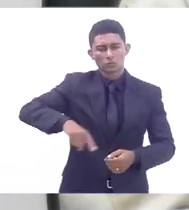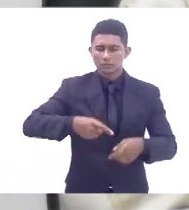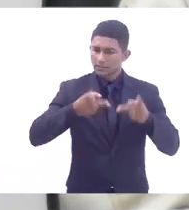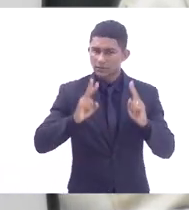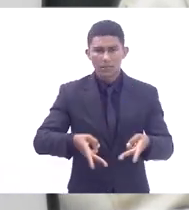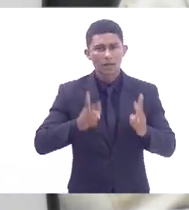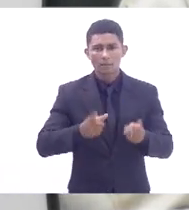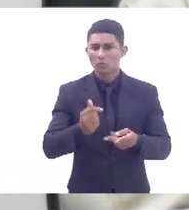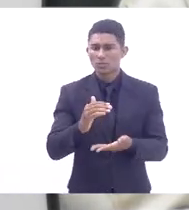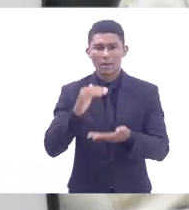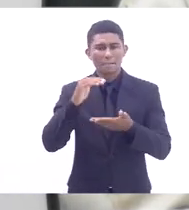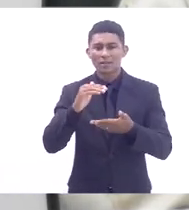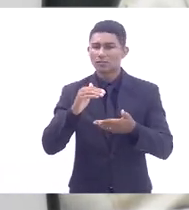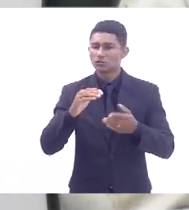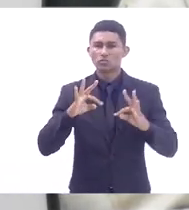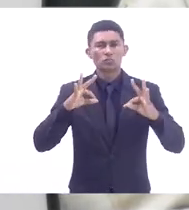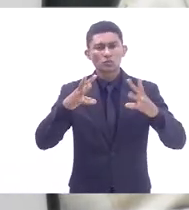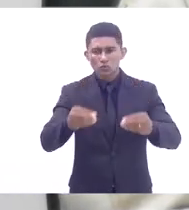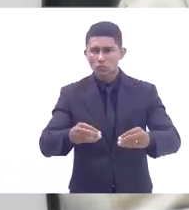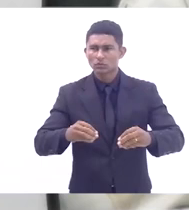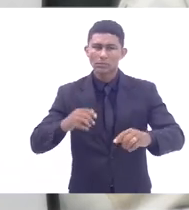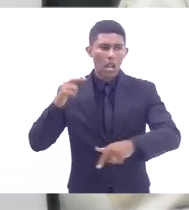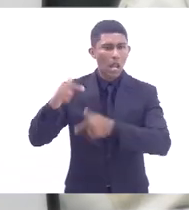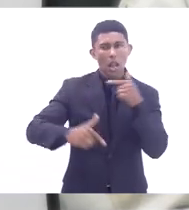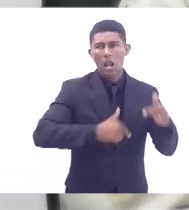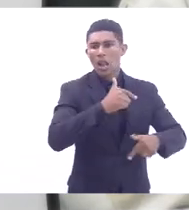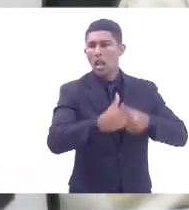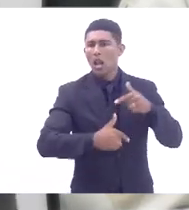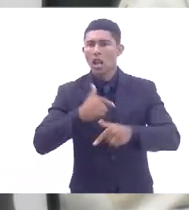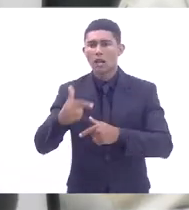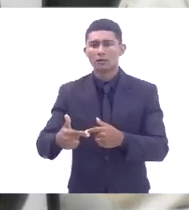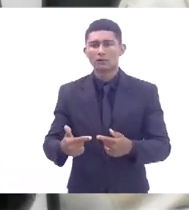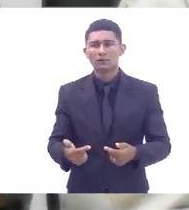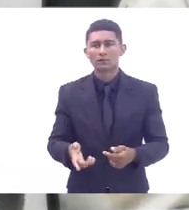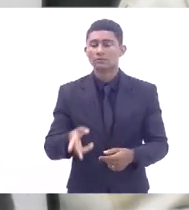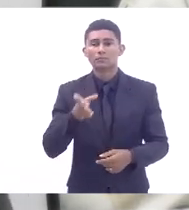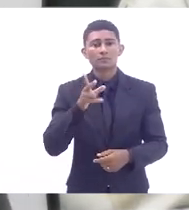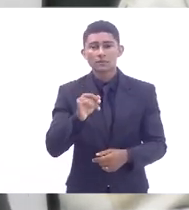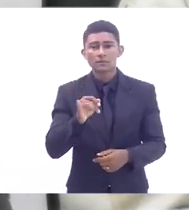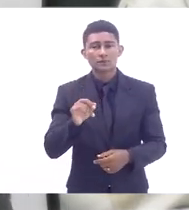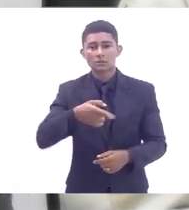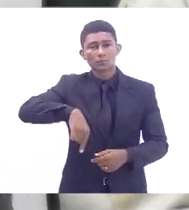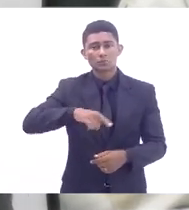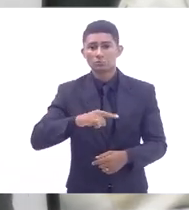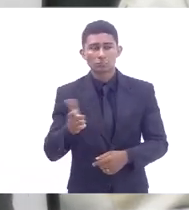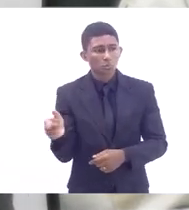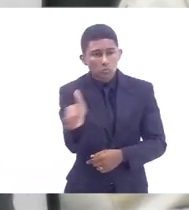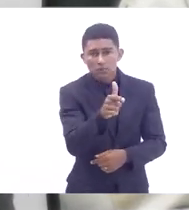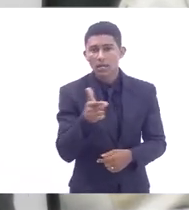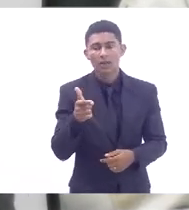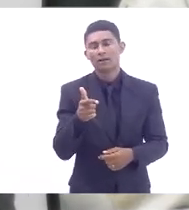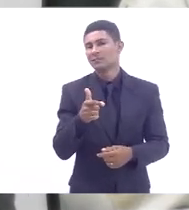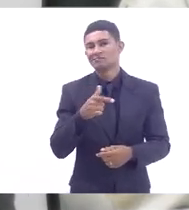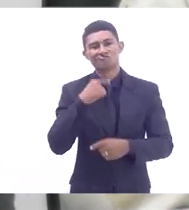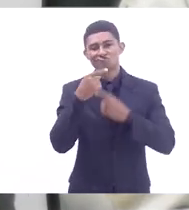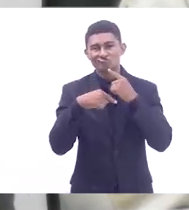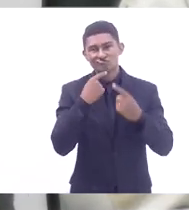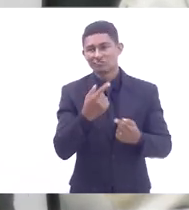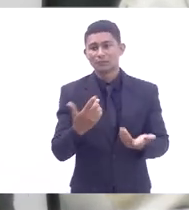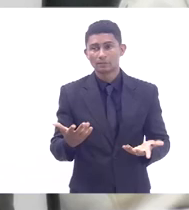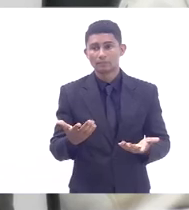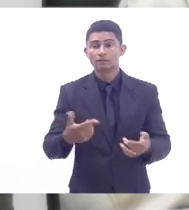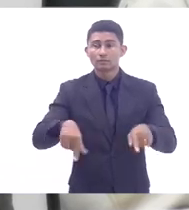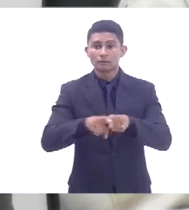porque no final do ano vem para desenvolver toda aquelas sementes é sempre não tiver o procedimento a gente não tem como fazer orçamento